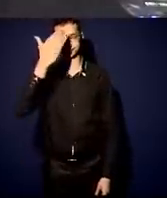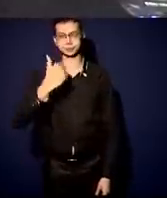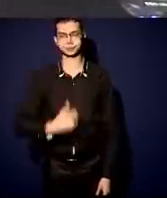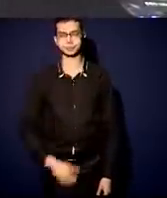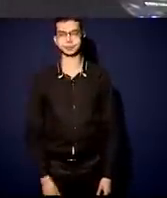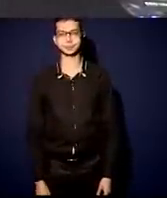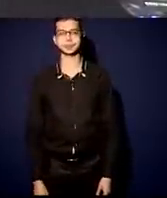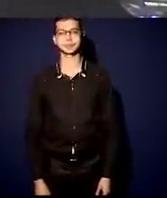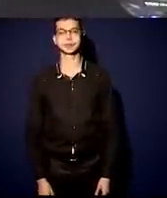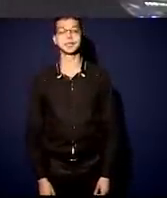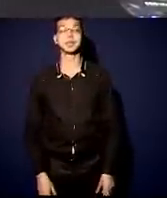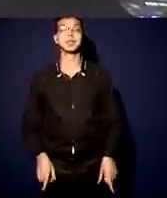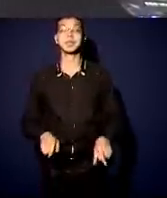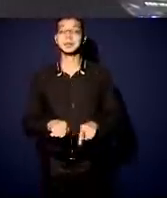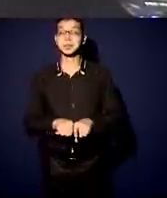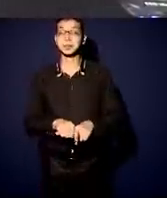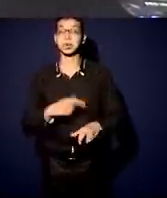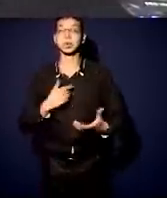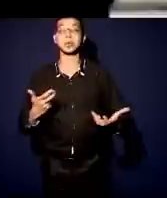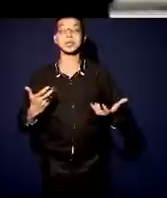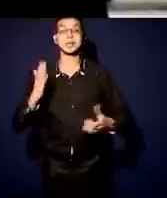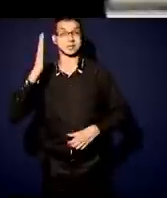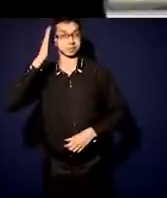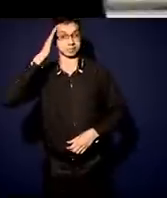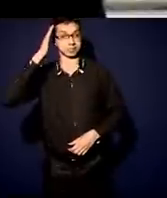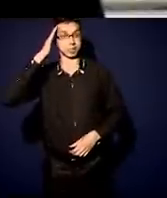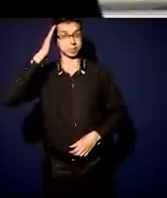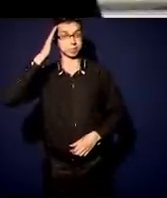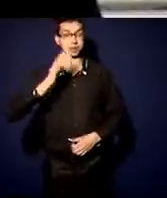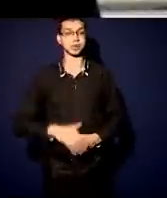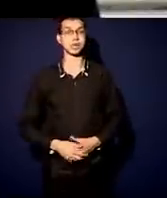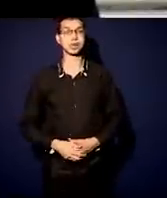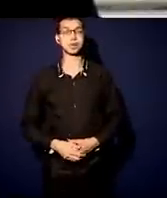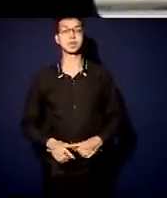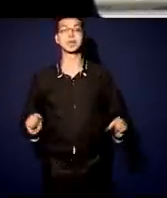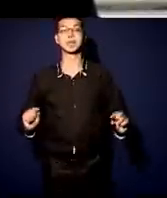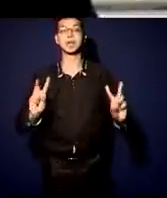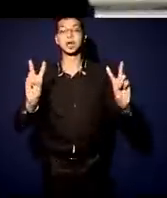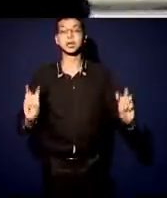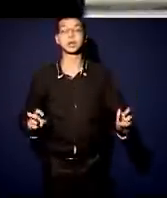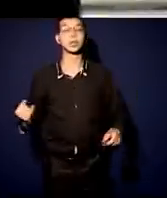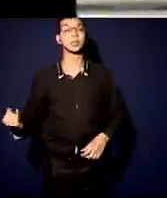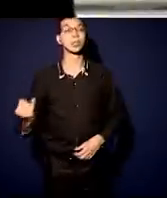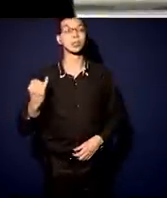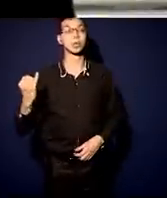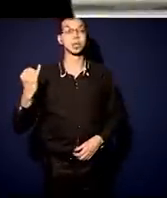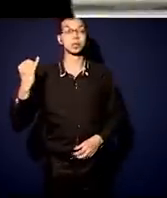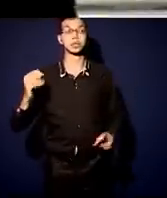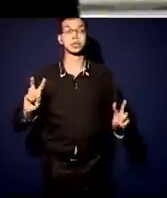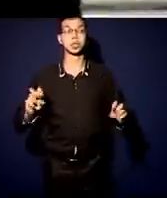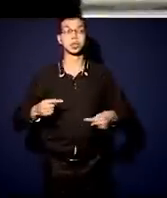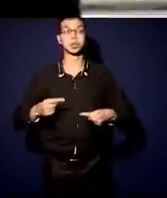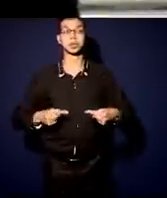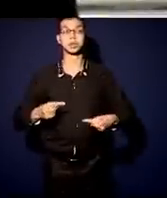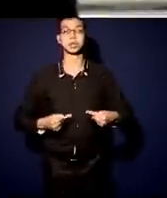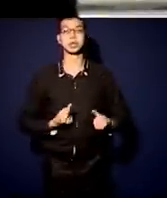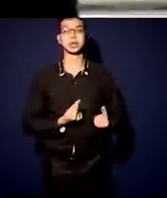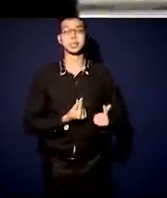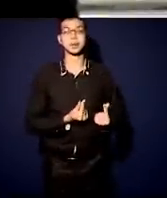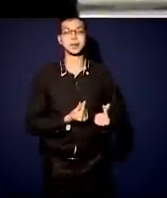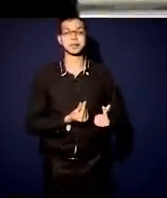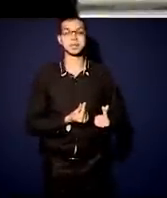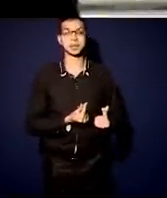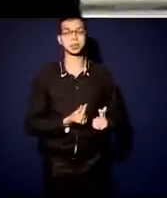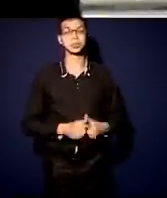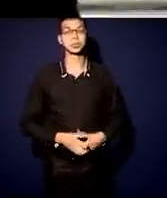é eu queria também saber um ponto que vai ser muito importante também nessa questão da política monetária vai ser a questão obviamente